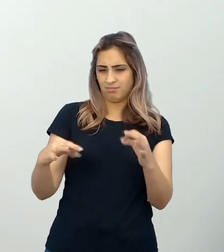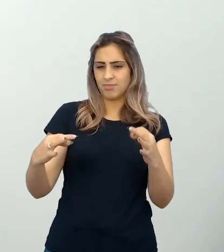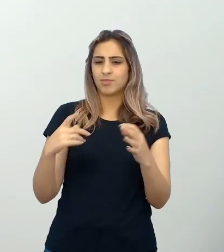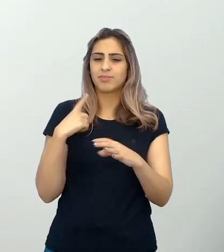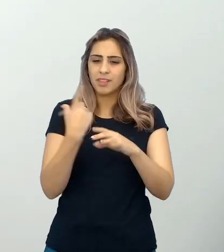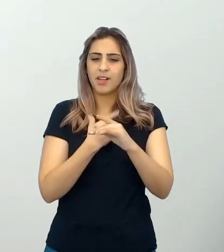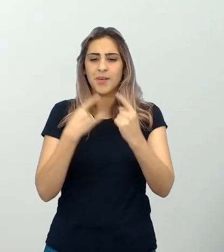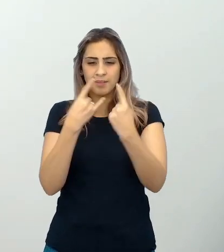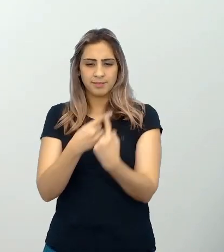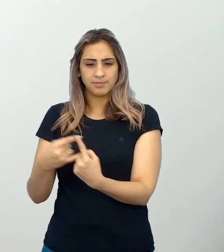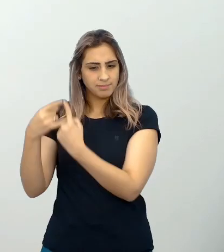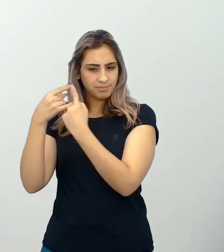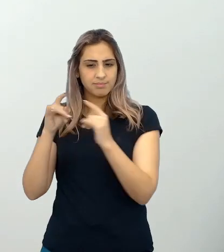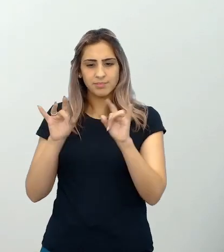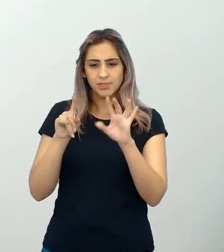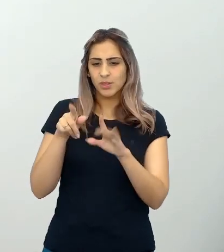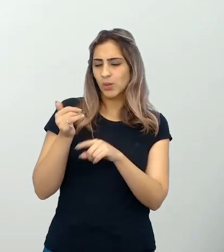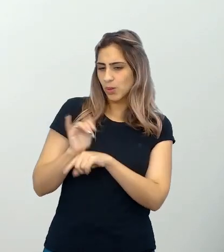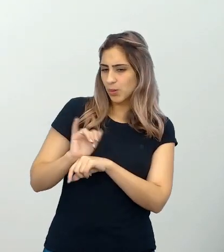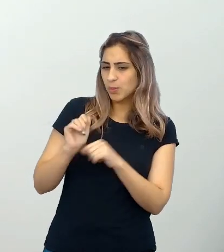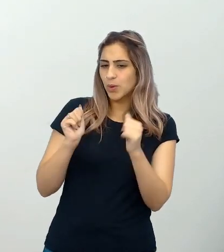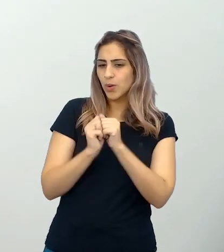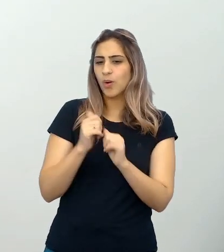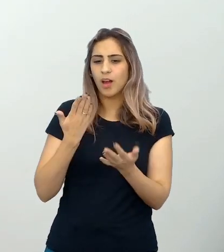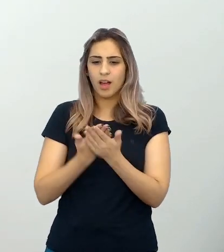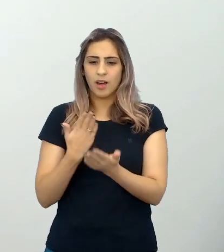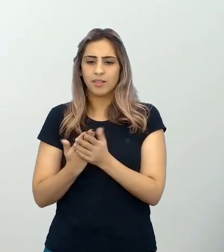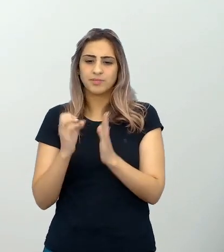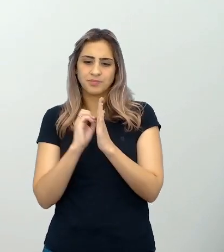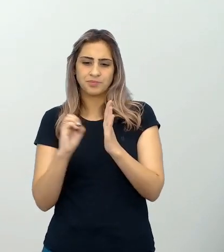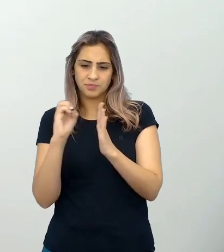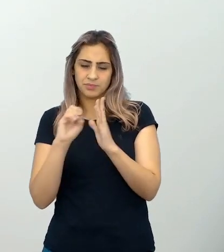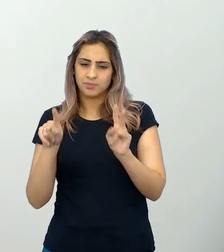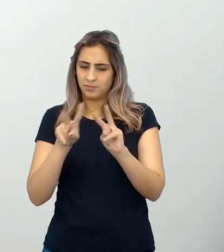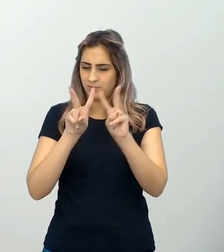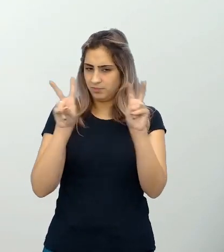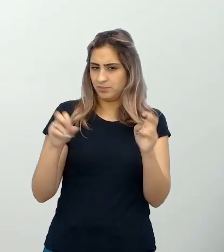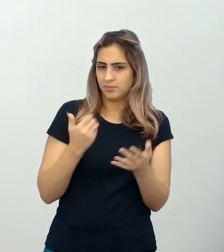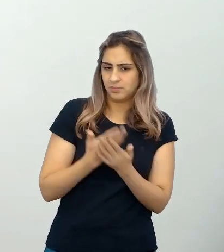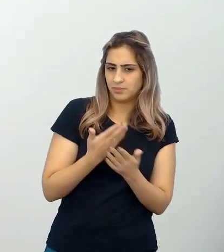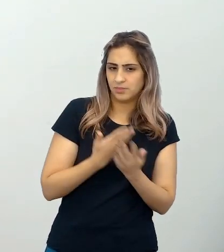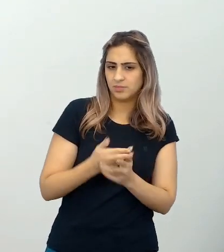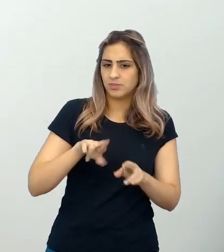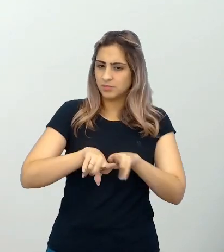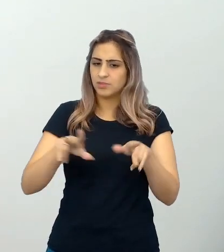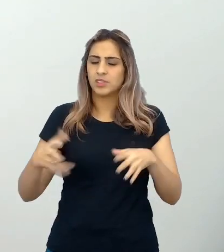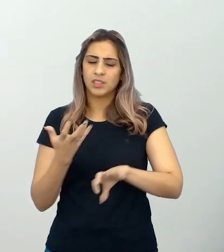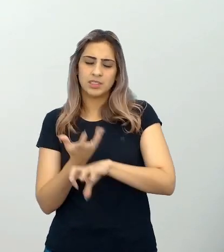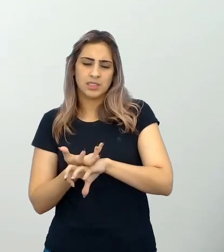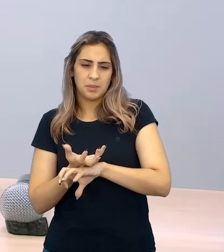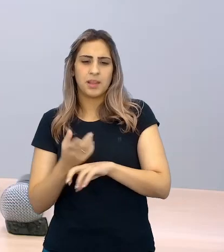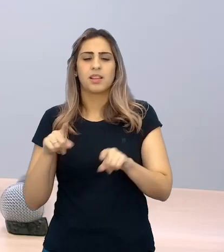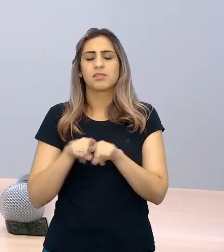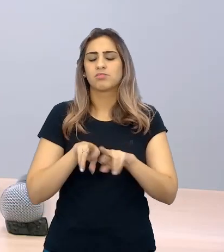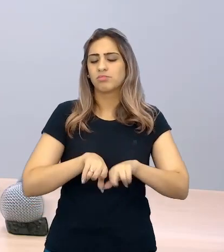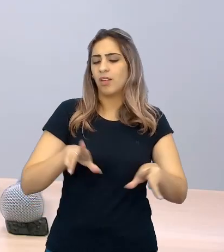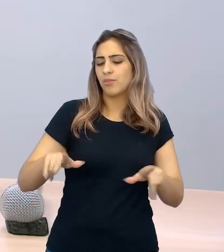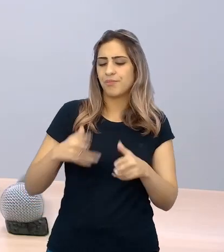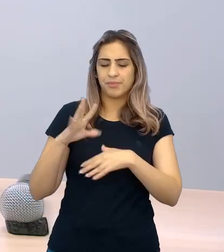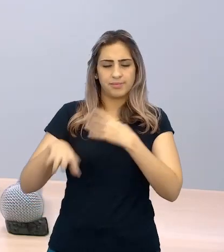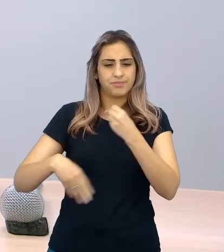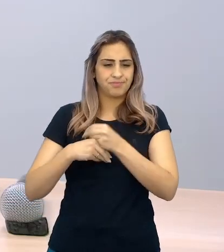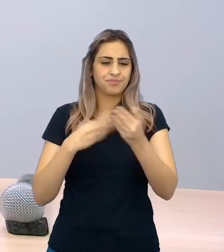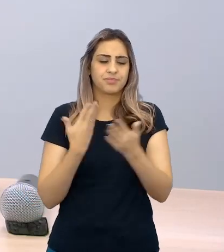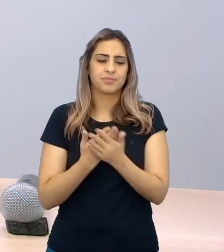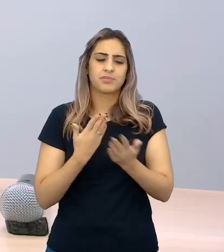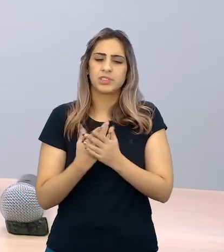tem um canal específico aí no YouTube com aulas do CMSP sobre esse tema, né? Com aulas de várias disciplinas, de vários componentes, todas aquelas